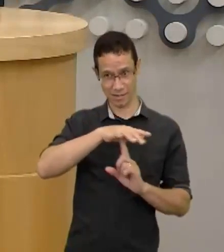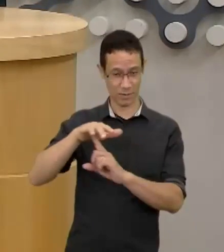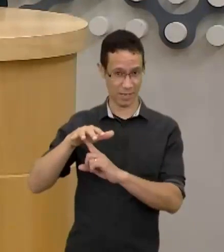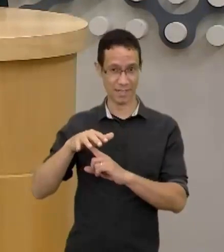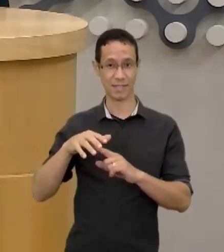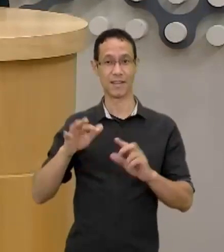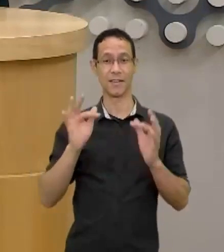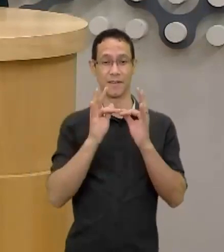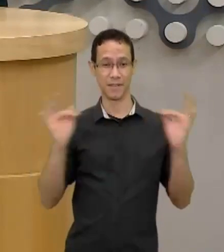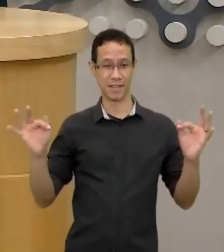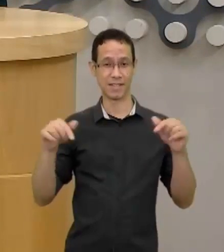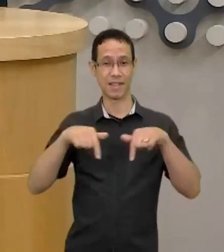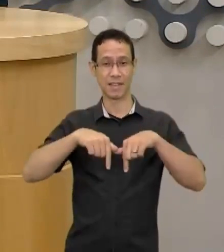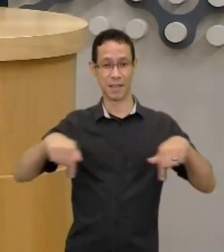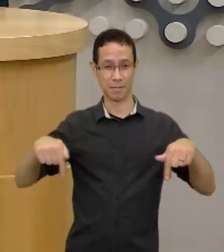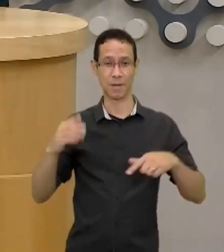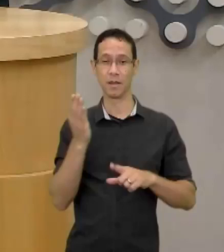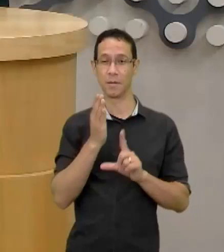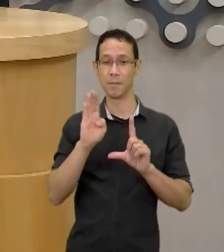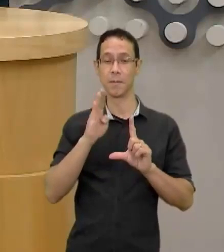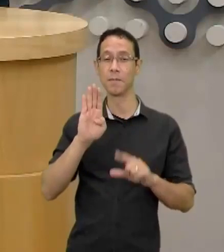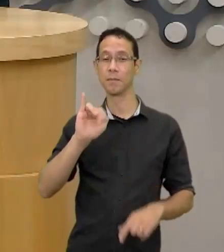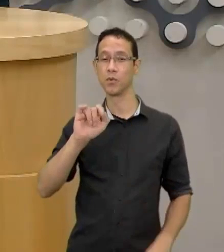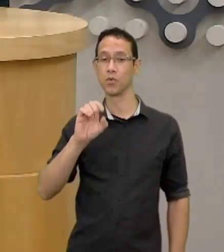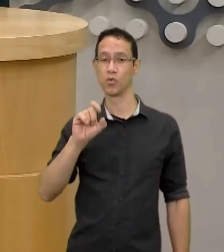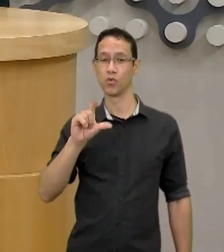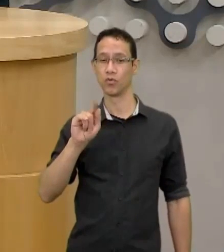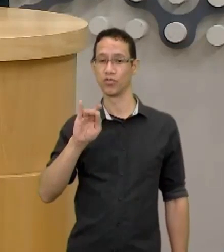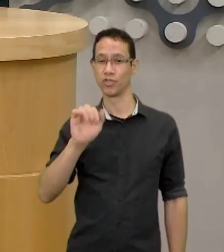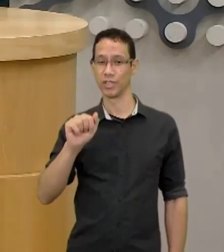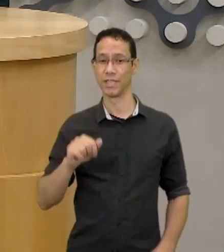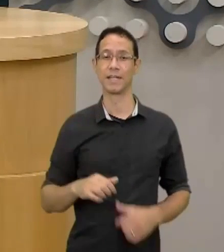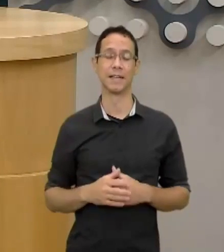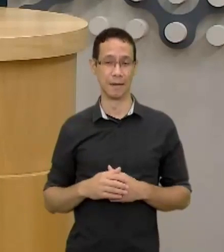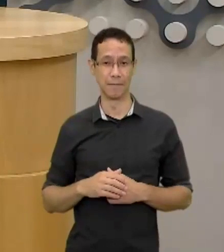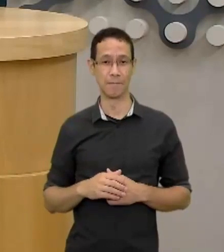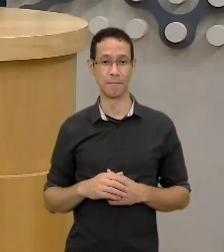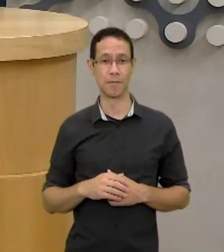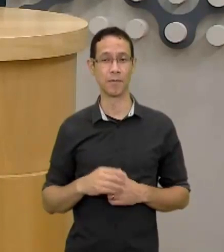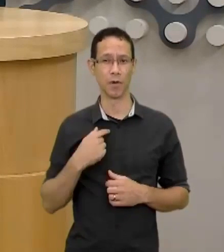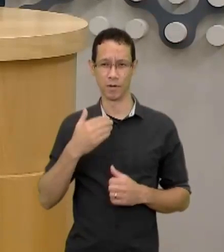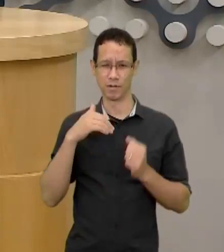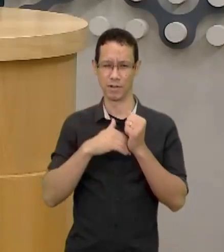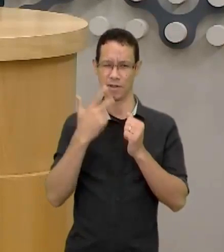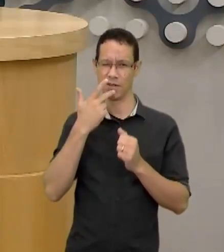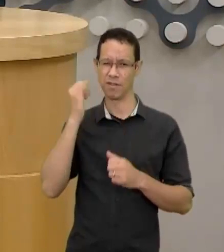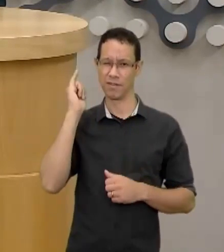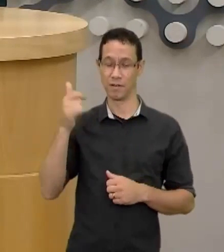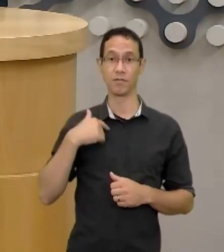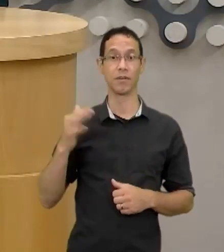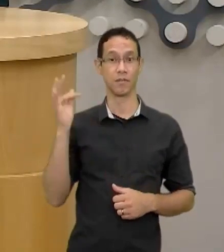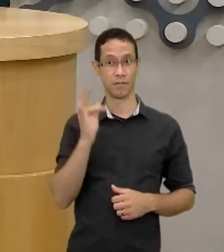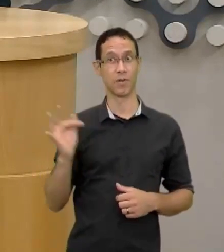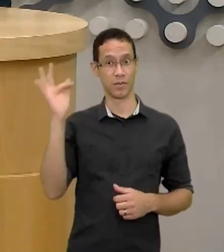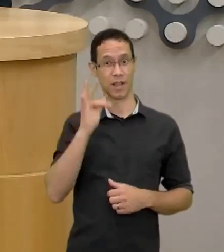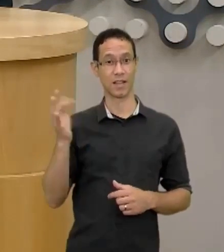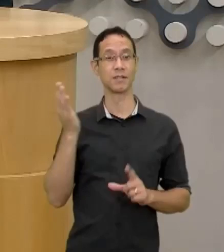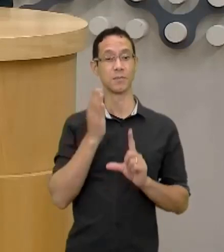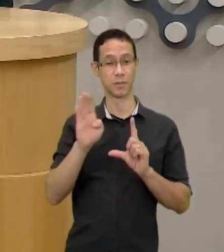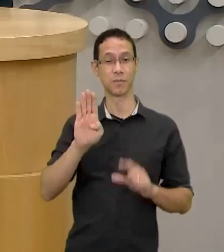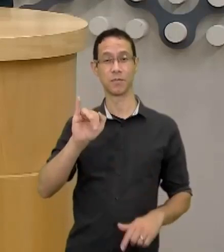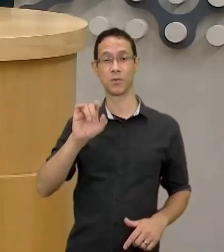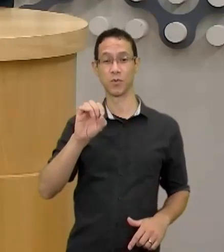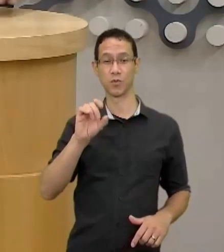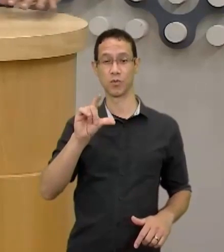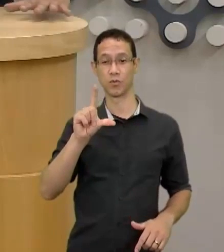biologia. Vou contar um segredo nacional aqui. Conta pra Karen um segredo. Tô fazendo faculdade de biologia, Karen. Fazendo biologia?